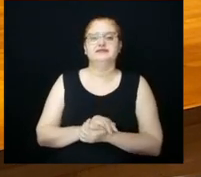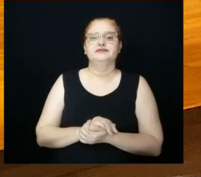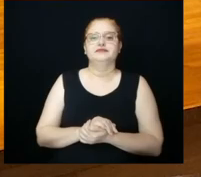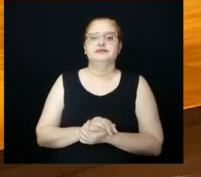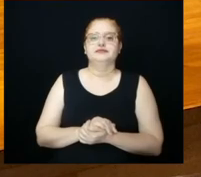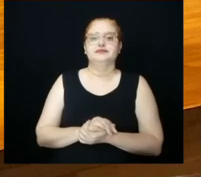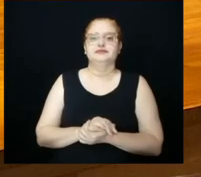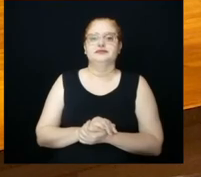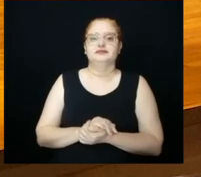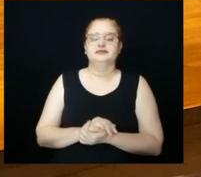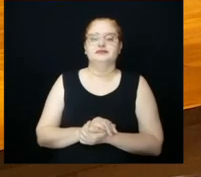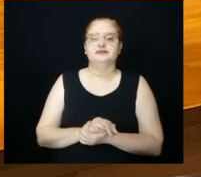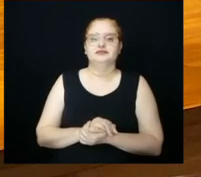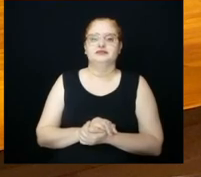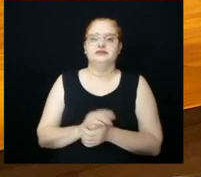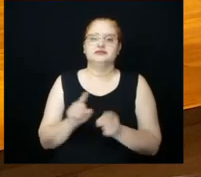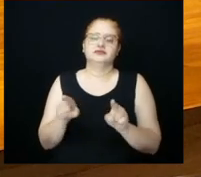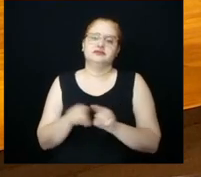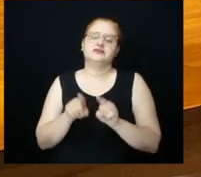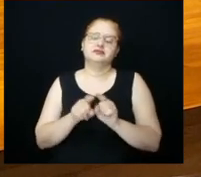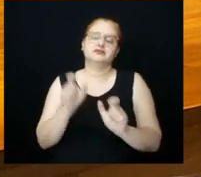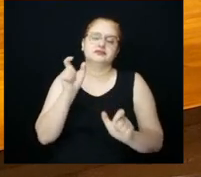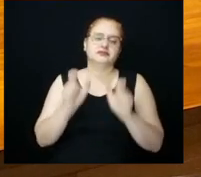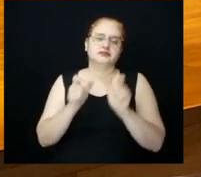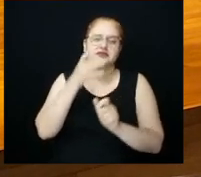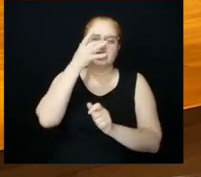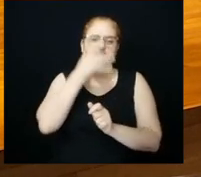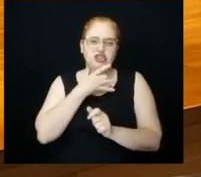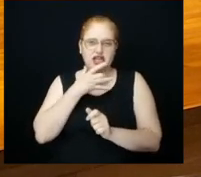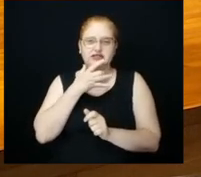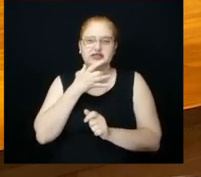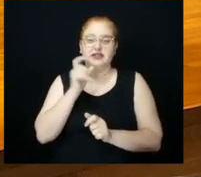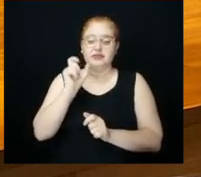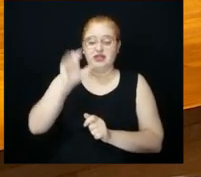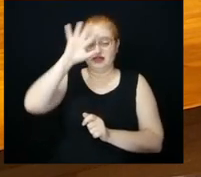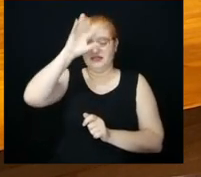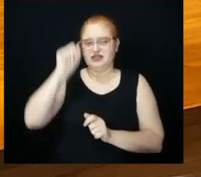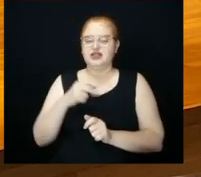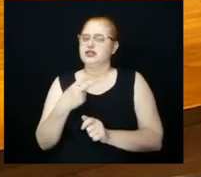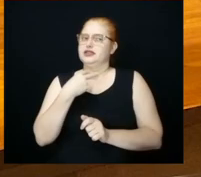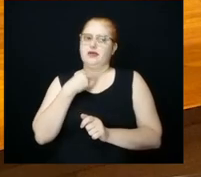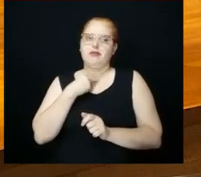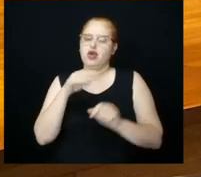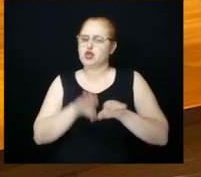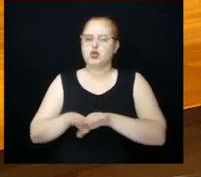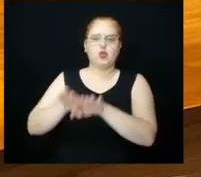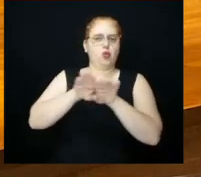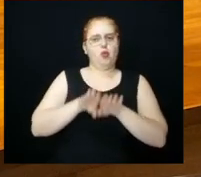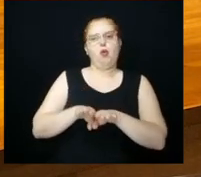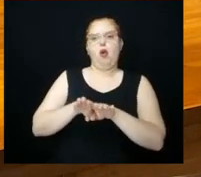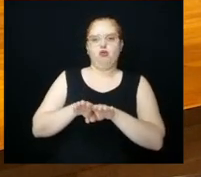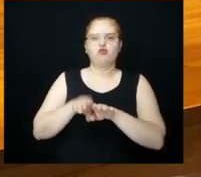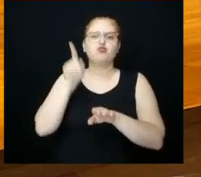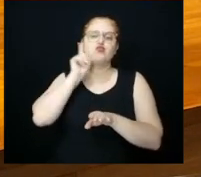e que as pessoas achavam que eles não poderiam ser iguais. No entanto,